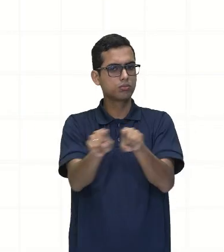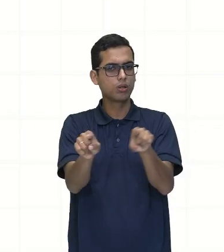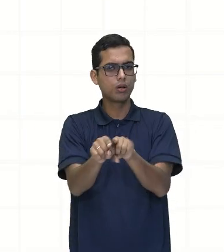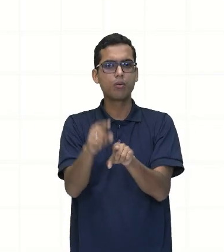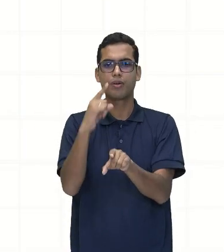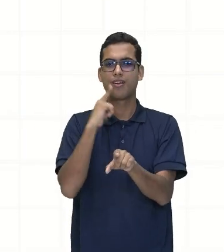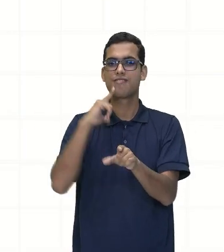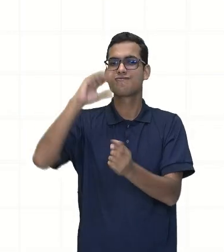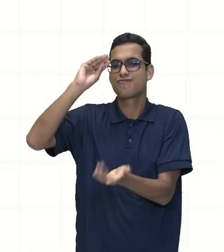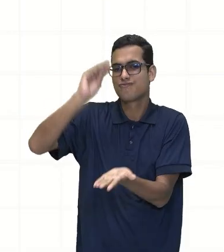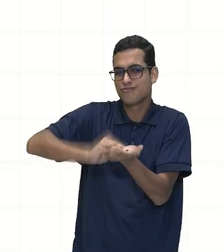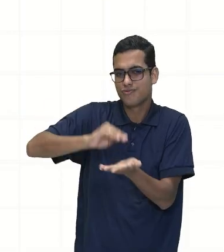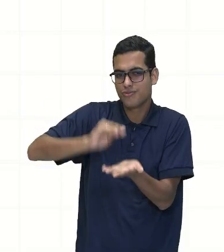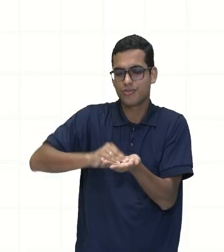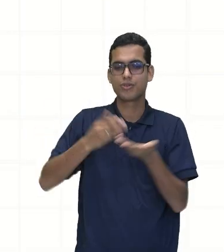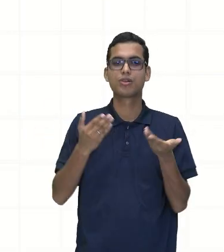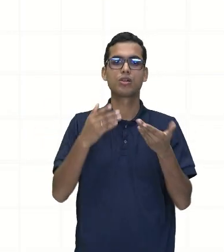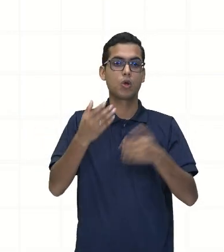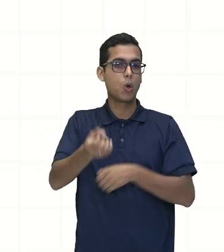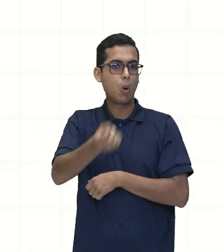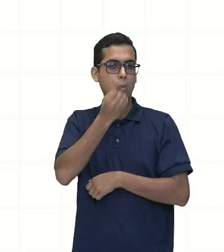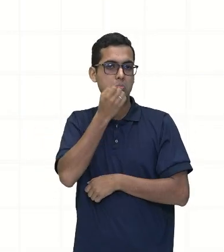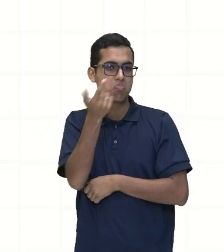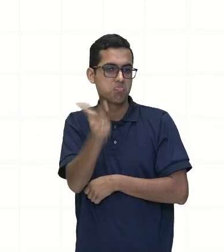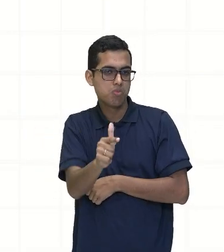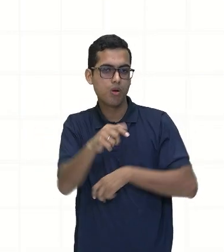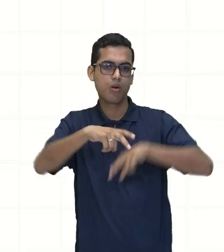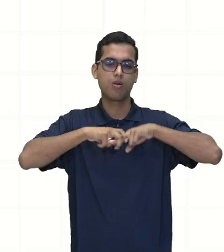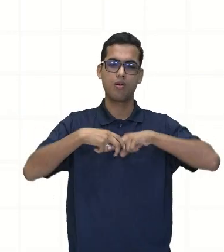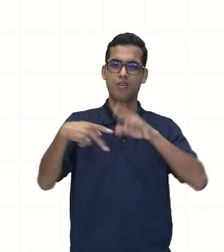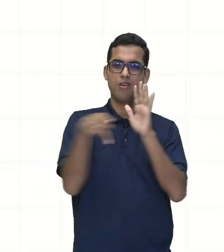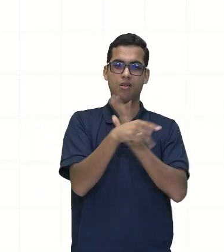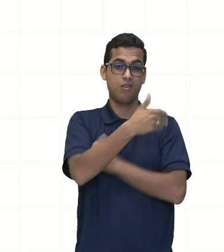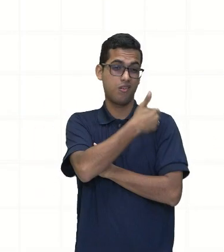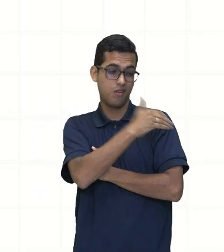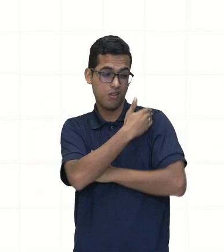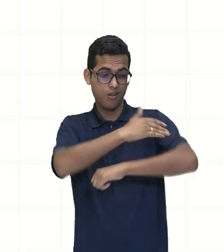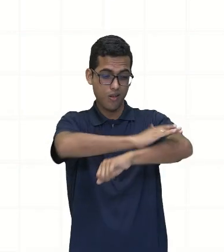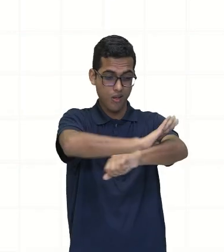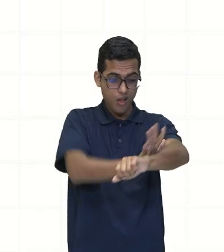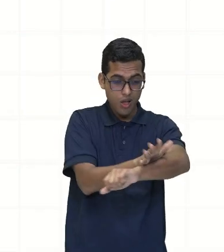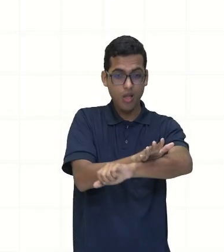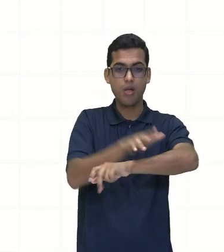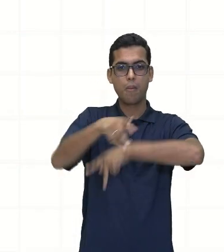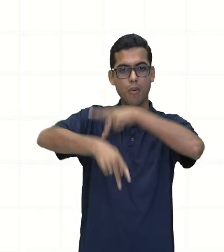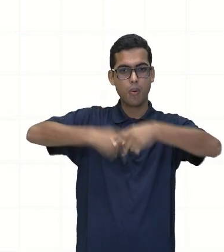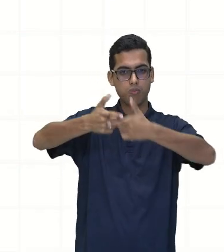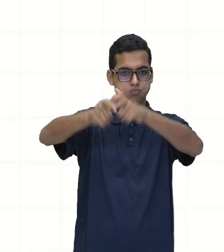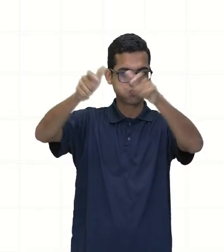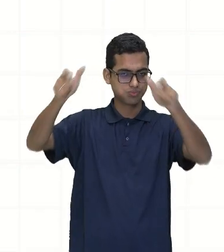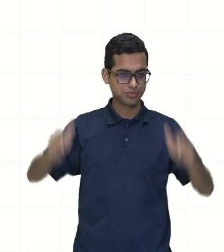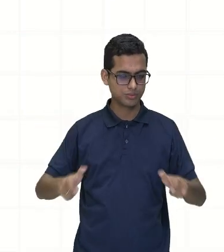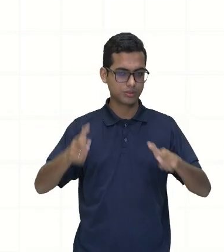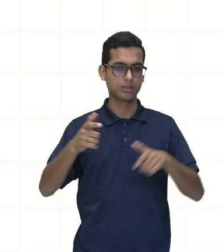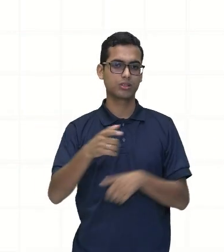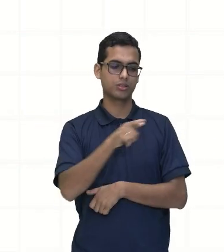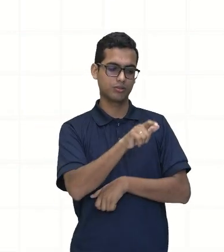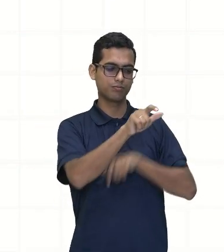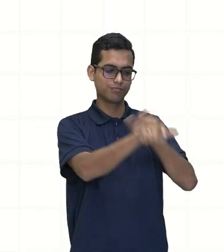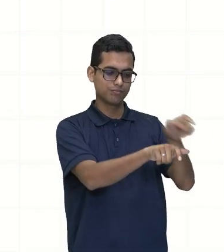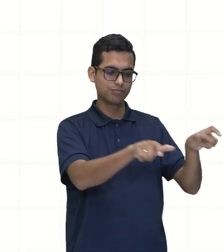por conta aqui dessa discriminação da população de uma forma geral e de racismo, acabam ficando ali de